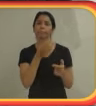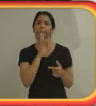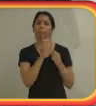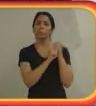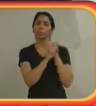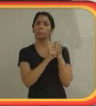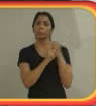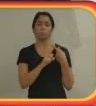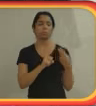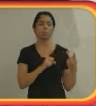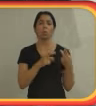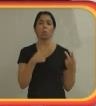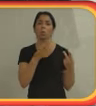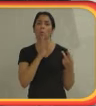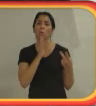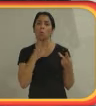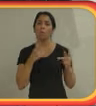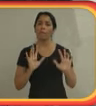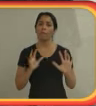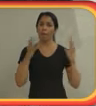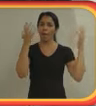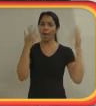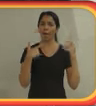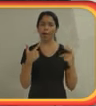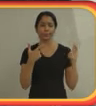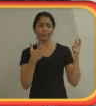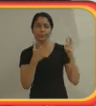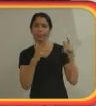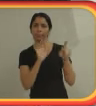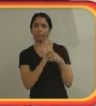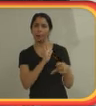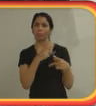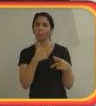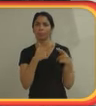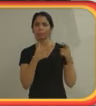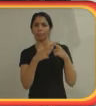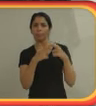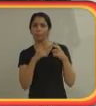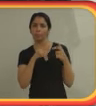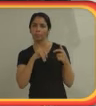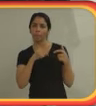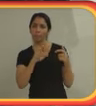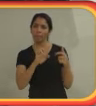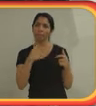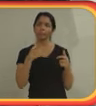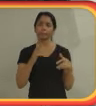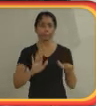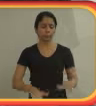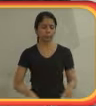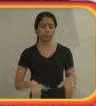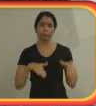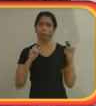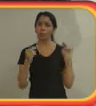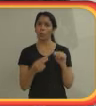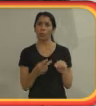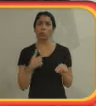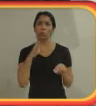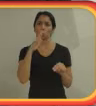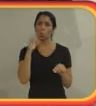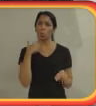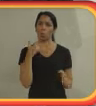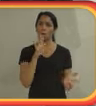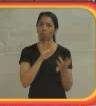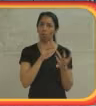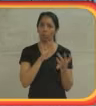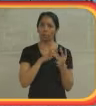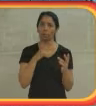E eu e Guilherme nos conhecemos em festas de médico. E desde pequenininho a gente se vê, mas nunca teve